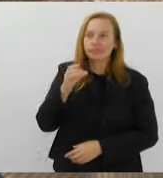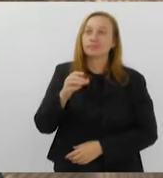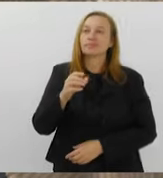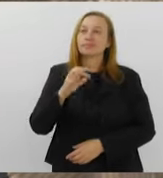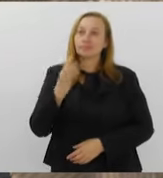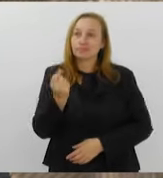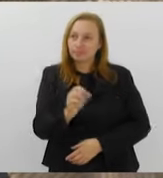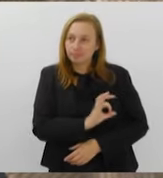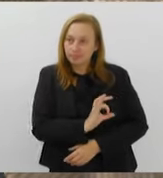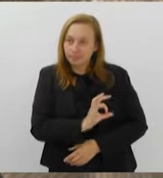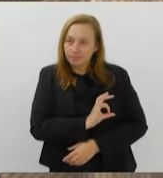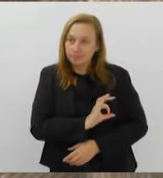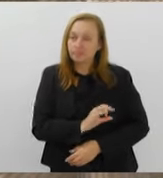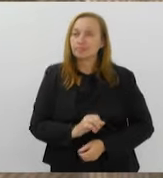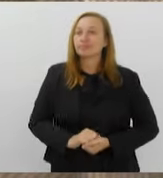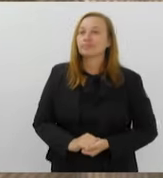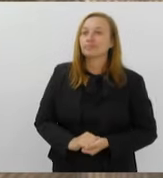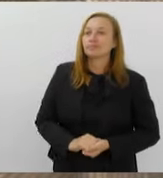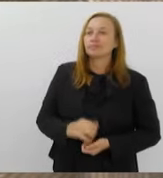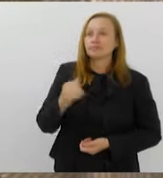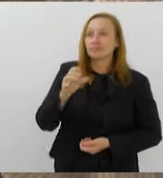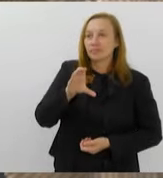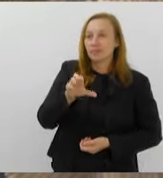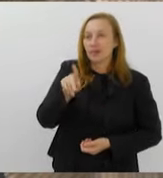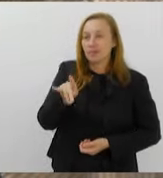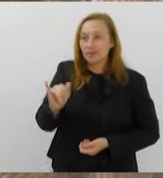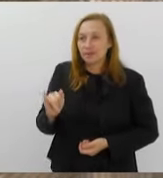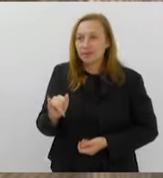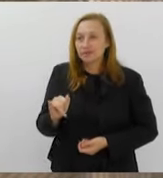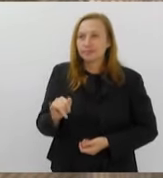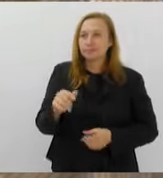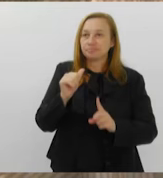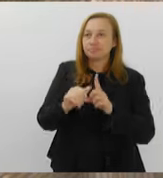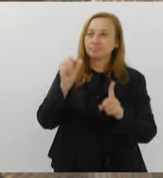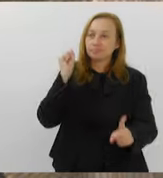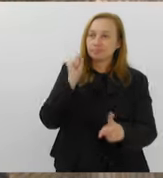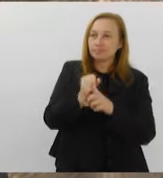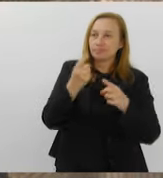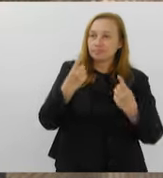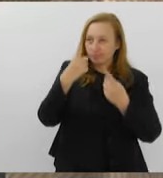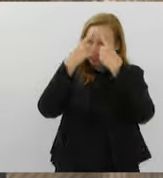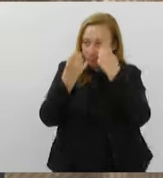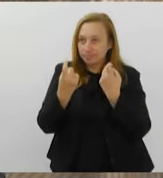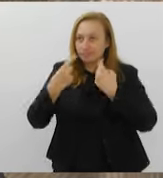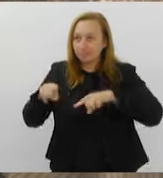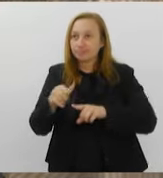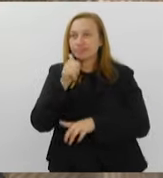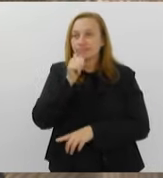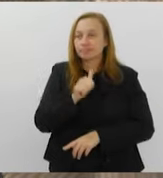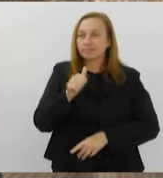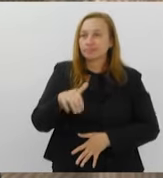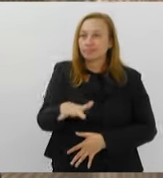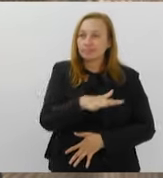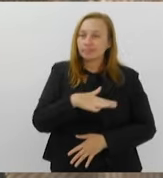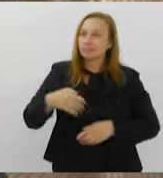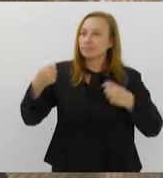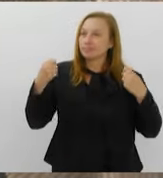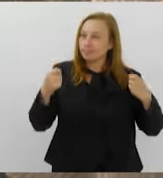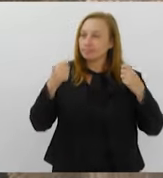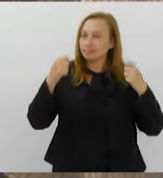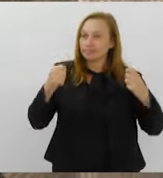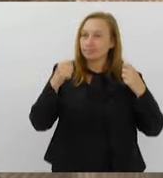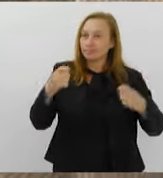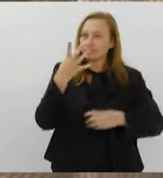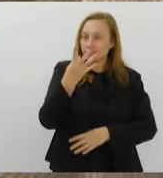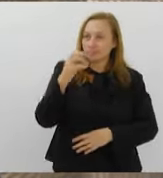com a nossa querida deputada Marta, da CPI do feminicídio, da violência contra a mulher. É a minha área de militância. Há